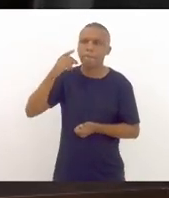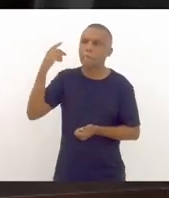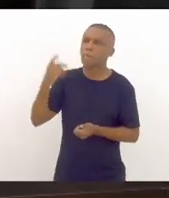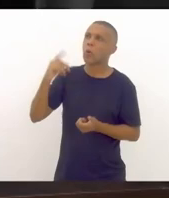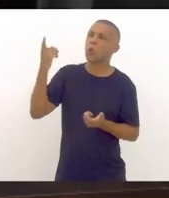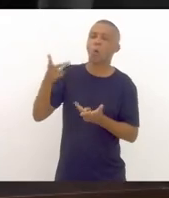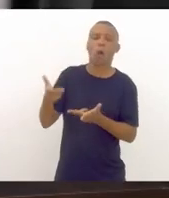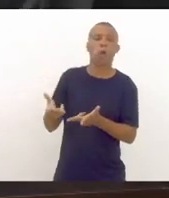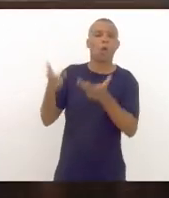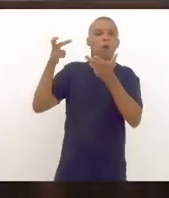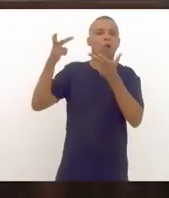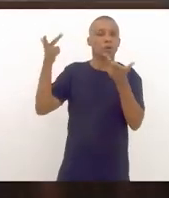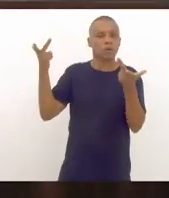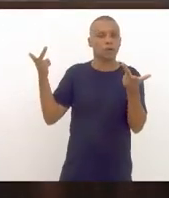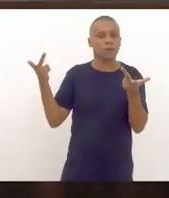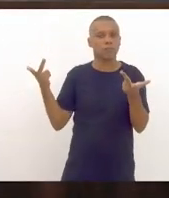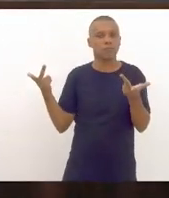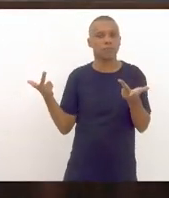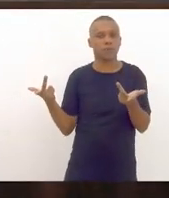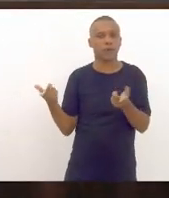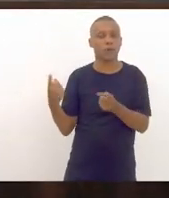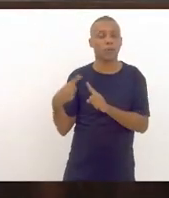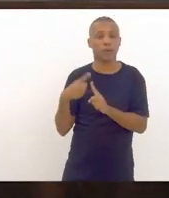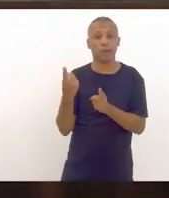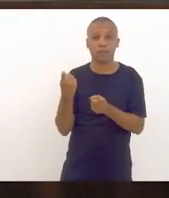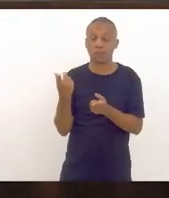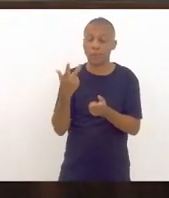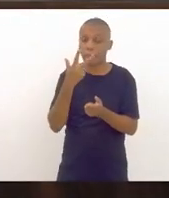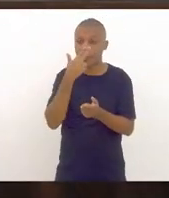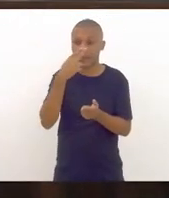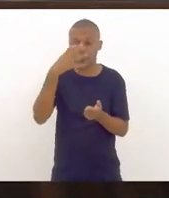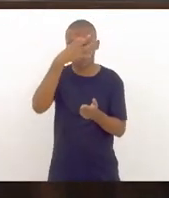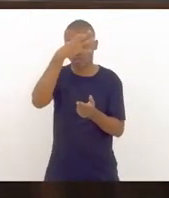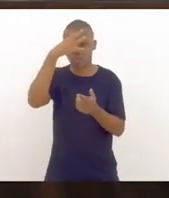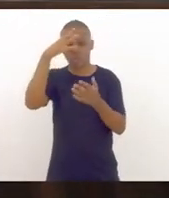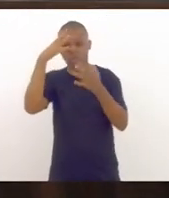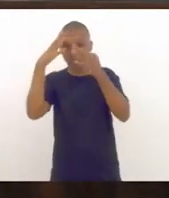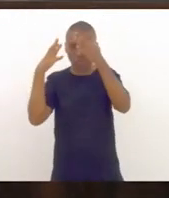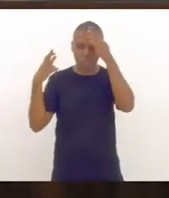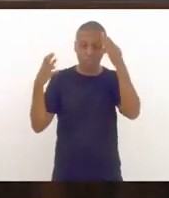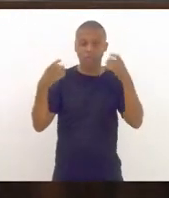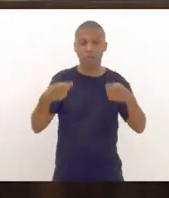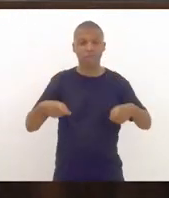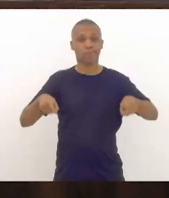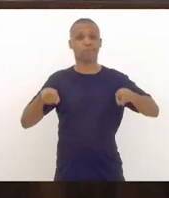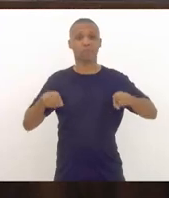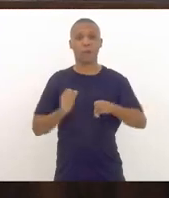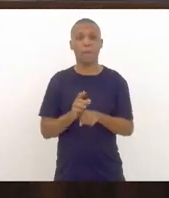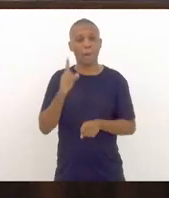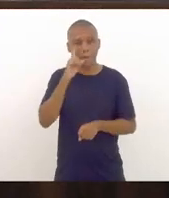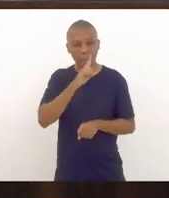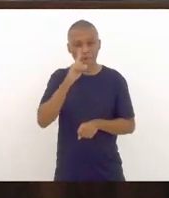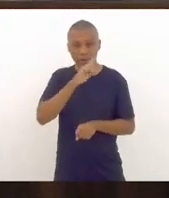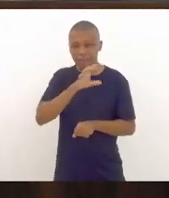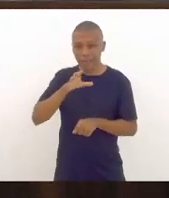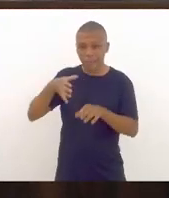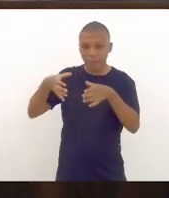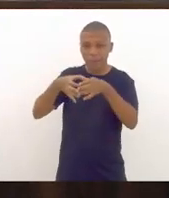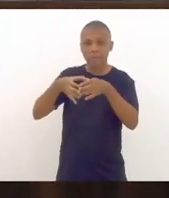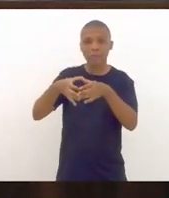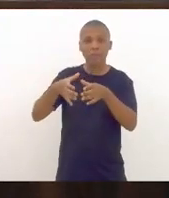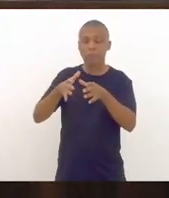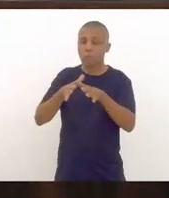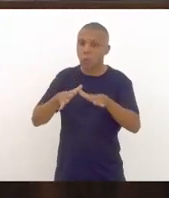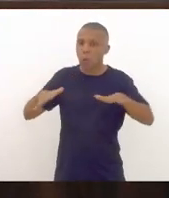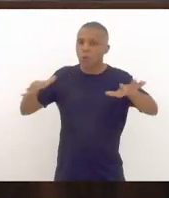Te confesso que isso passou despercebido pelo meu mandato, uma falha que minha equipe inteira vai ouvir